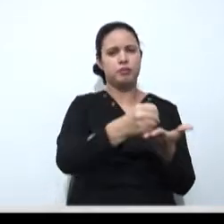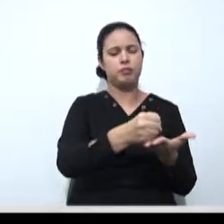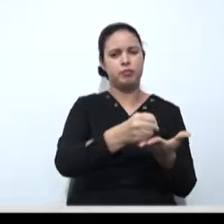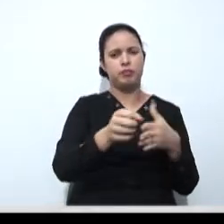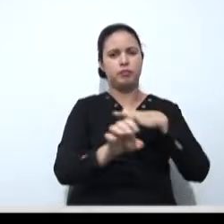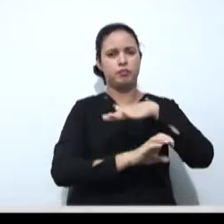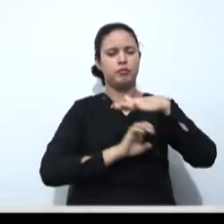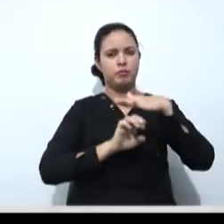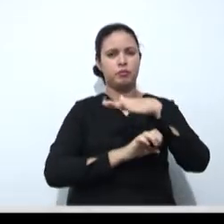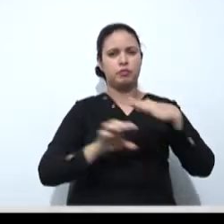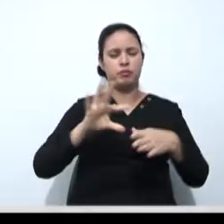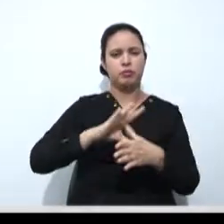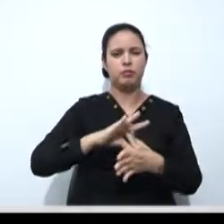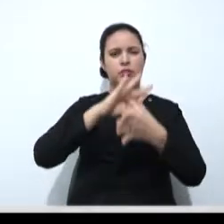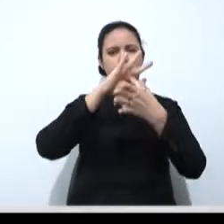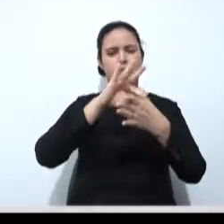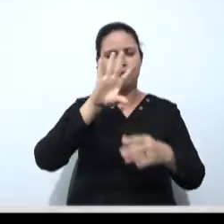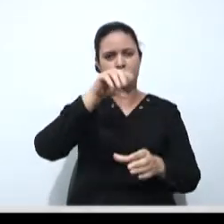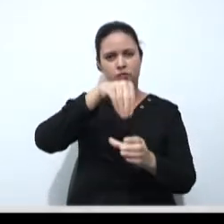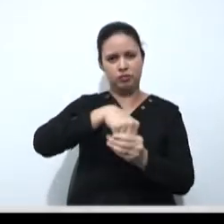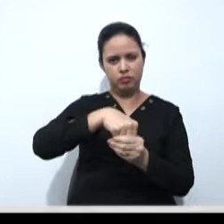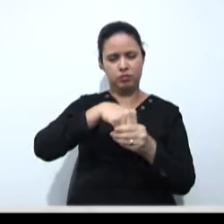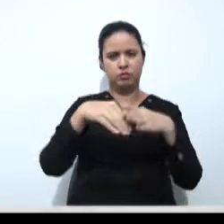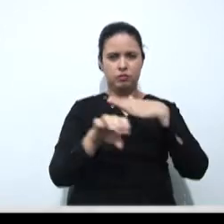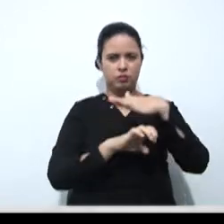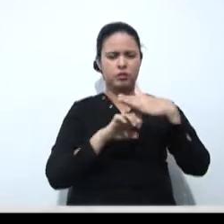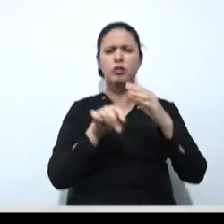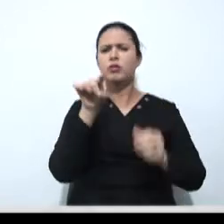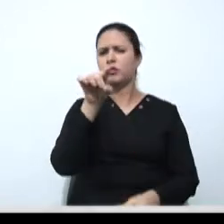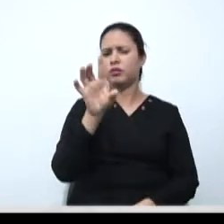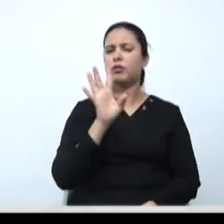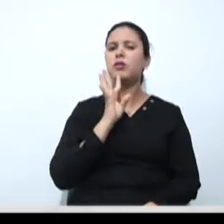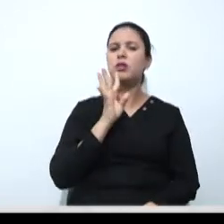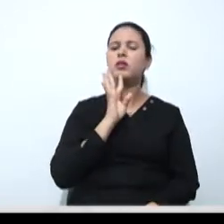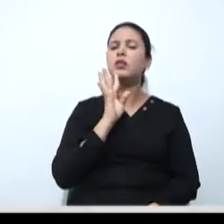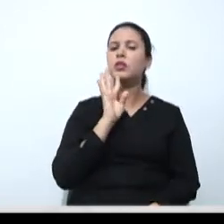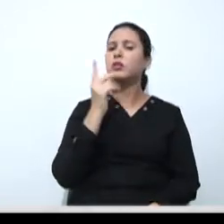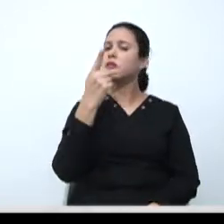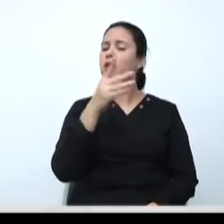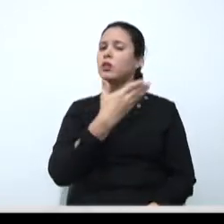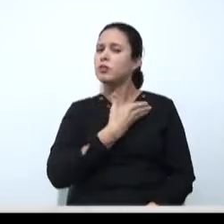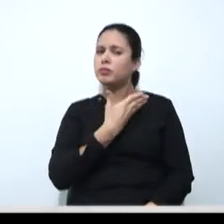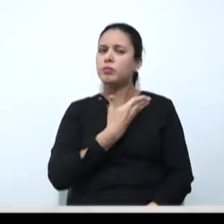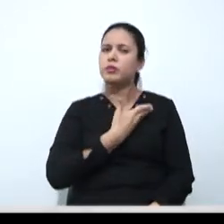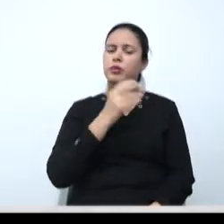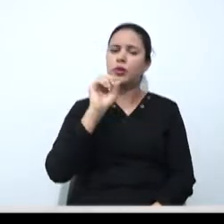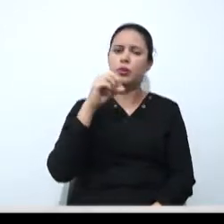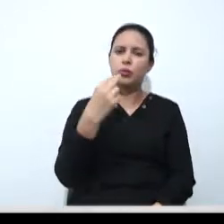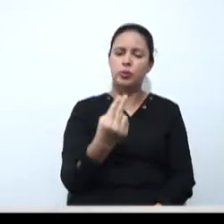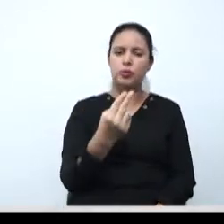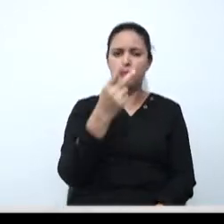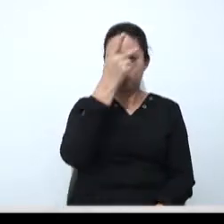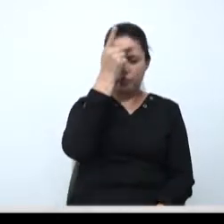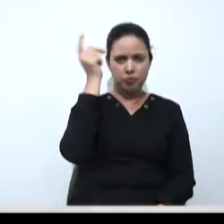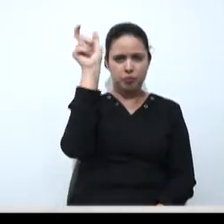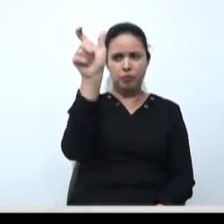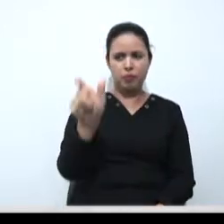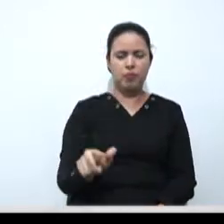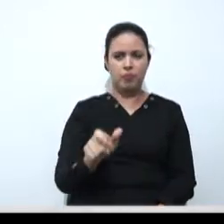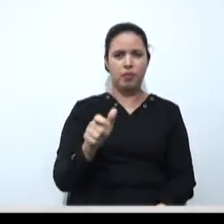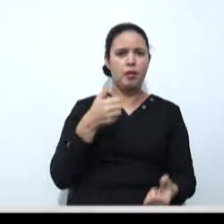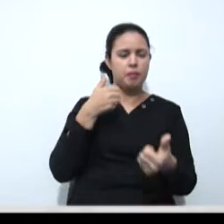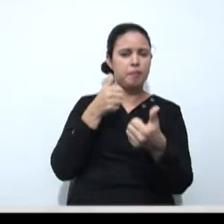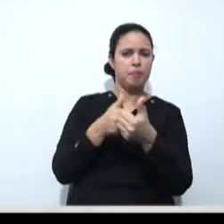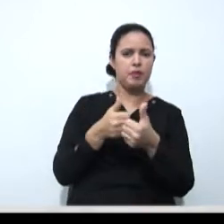e acaba se destacando. Vocês conhecem algum colega de vocês? Vocês conhecem alguém ali mais próximo